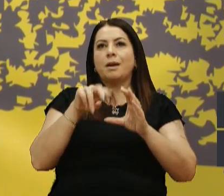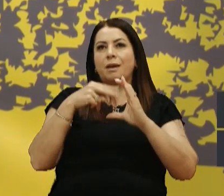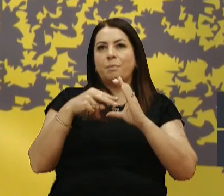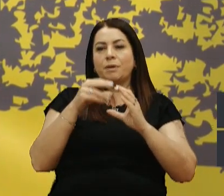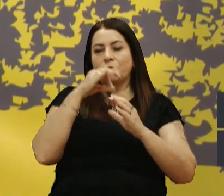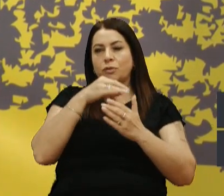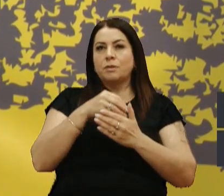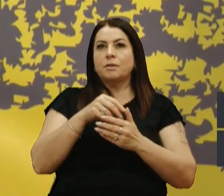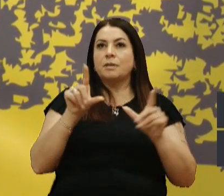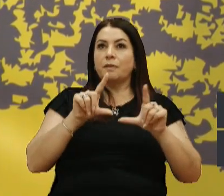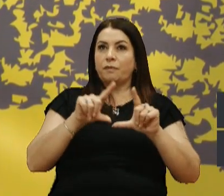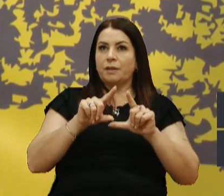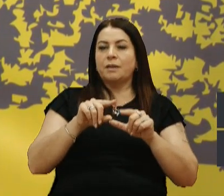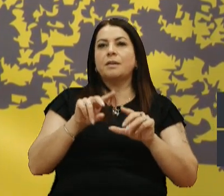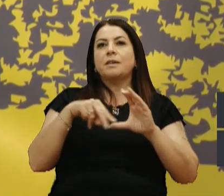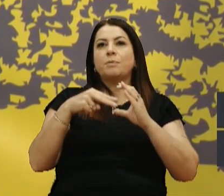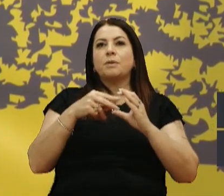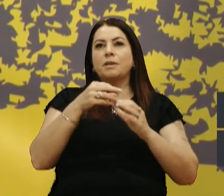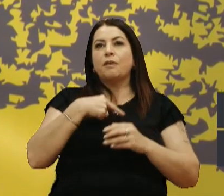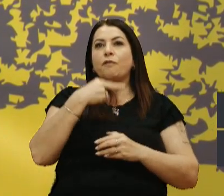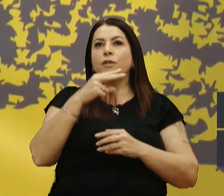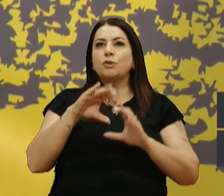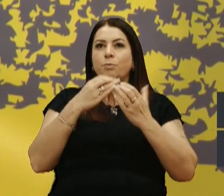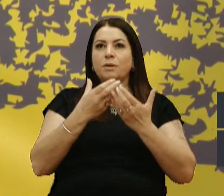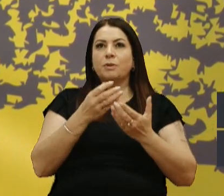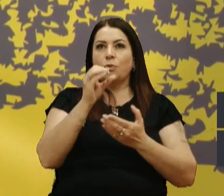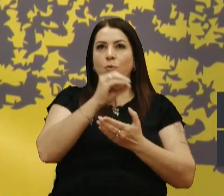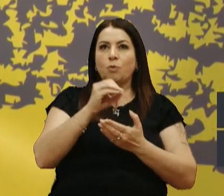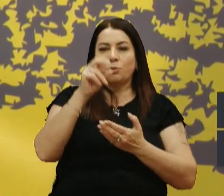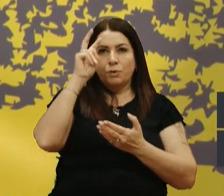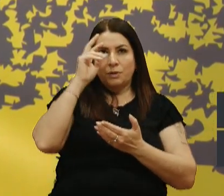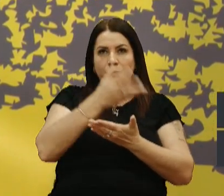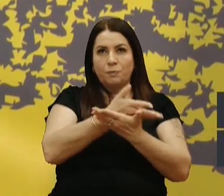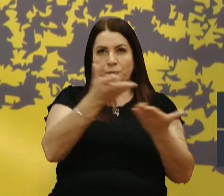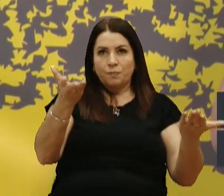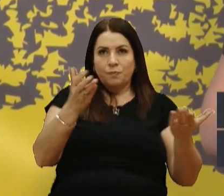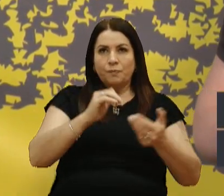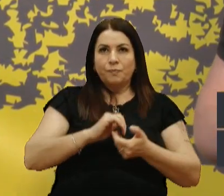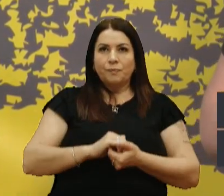TV Câmara Caxias, a voz da comunidade. Uma excelente quinta-feira a todos vocês.